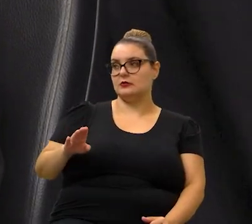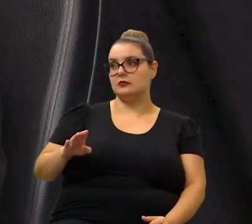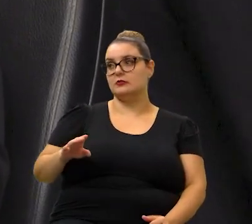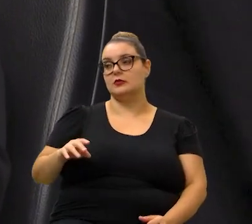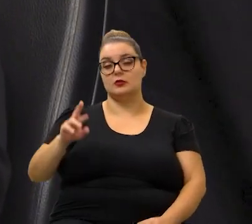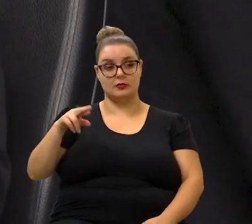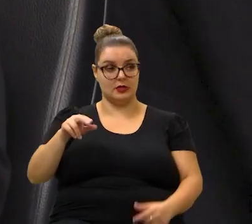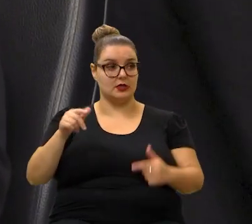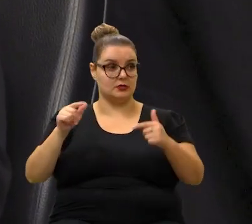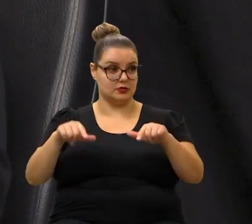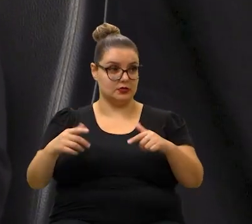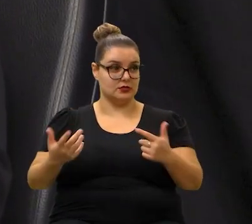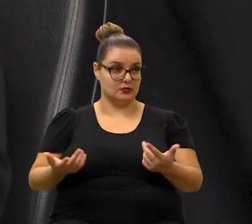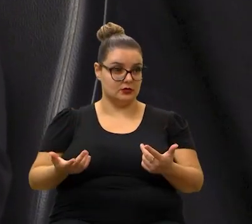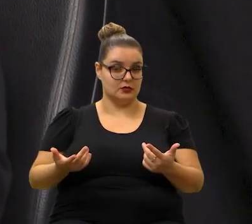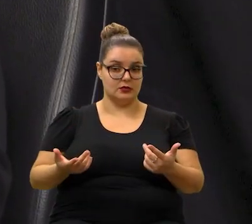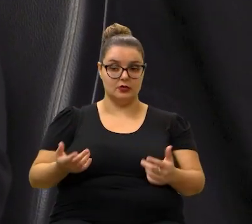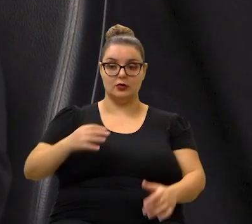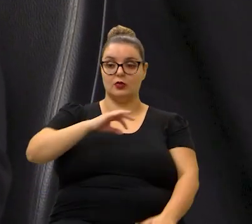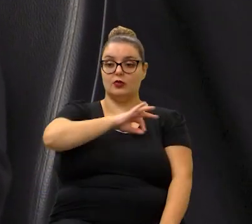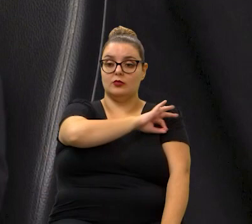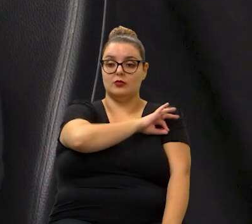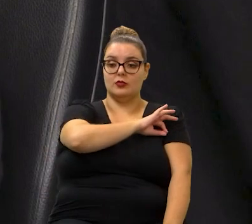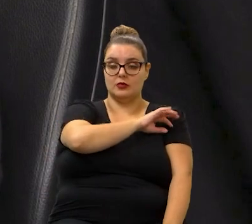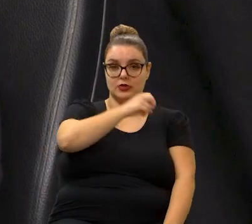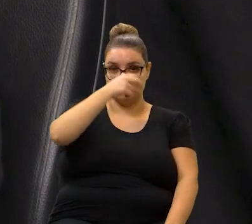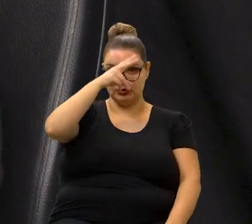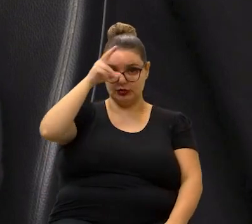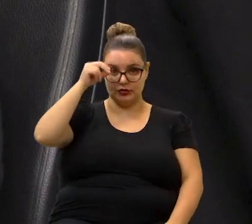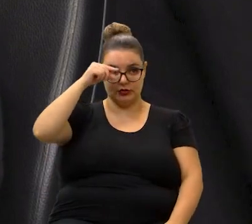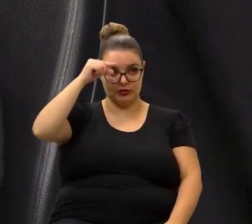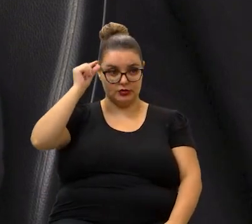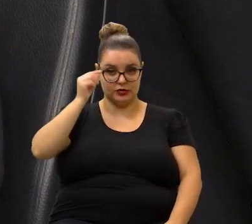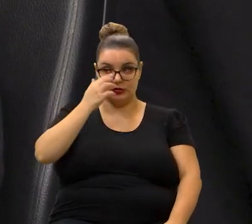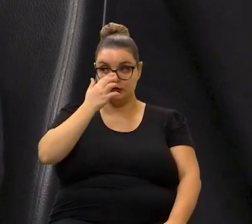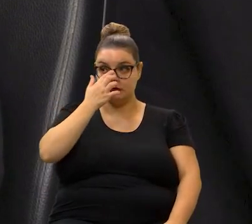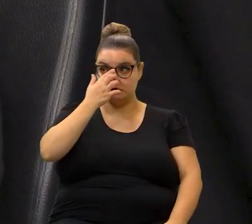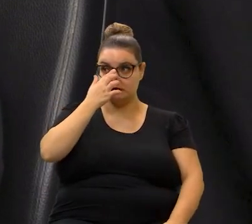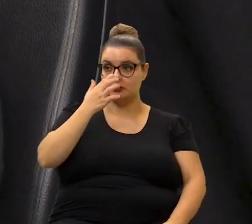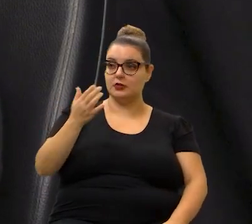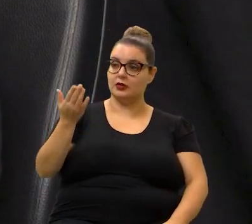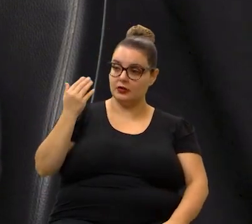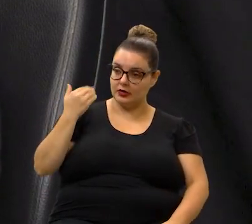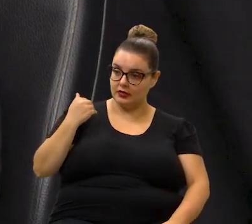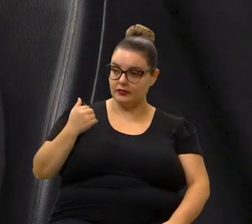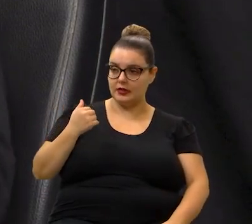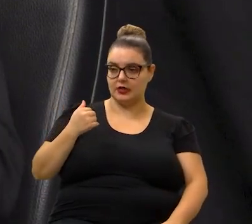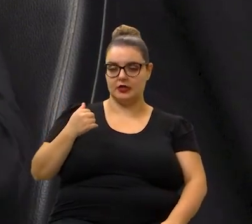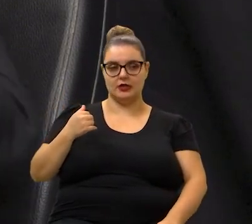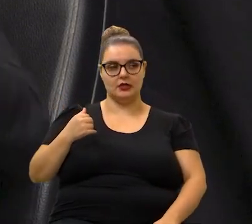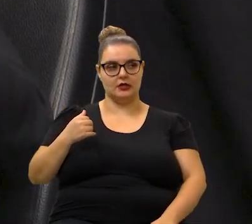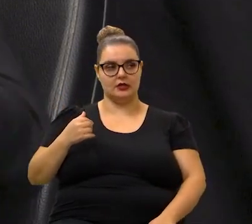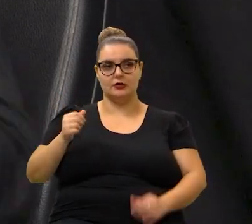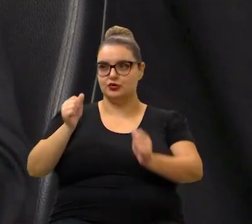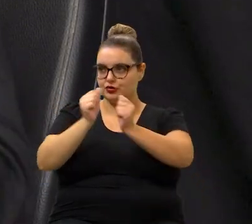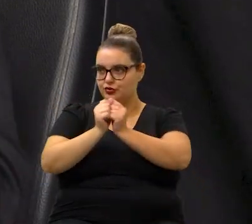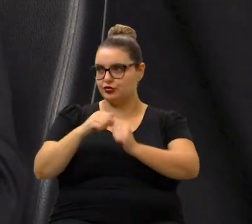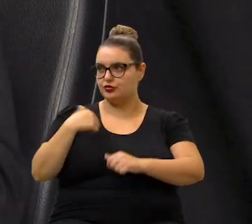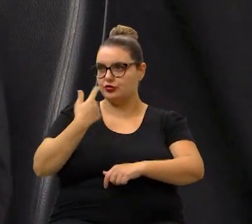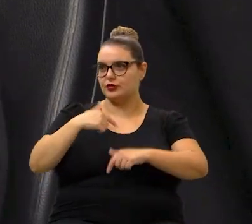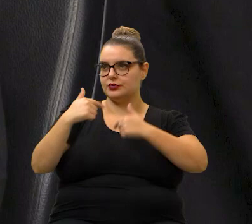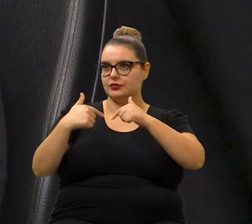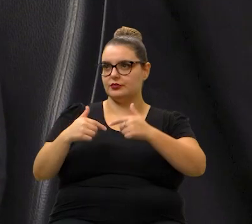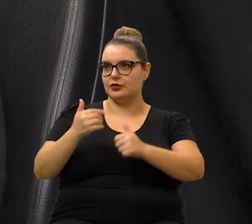local na época o prefeito então Jonas Donizete me chamou falou Vereador vem fazer parte conosco nós trabalhamos